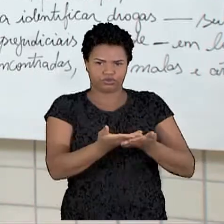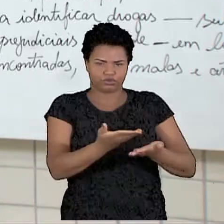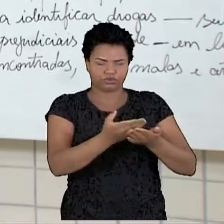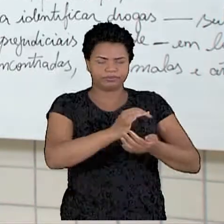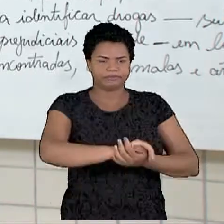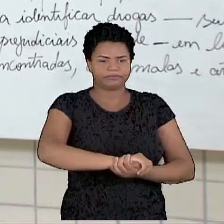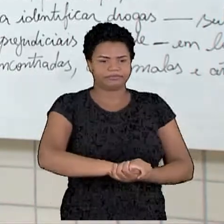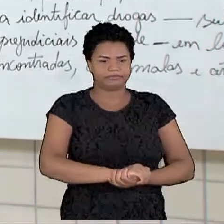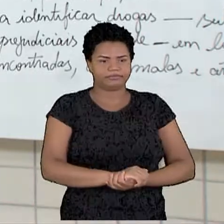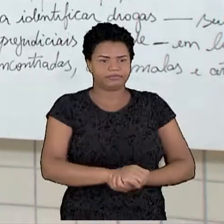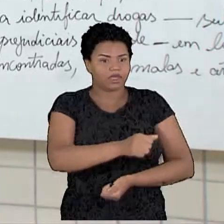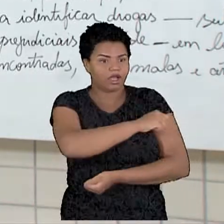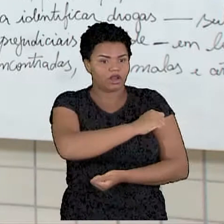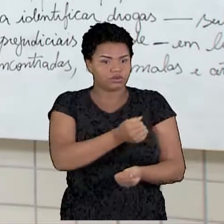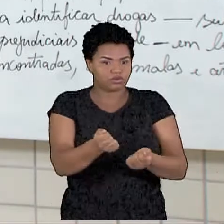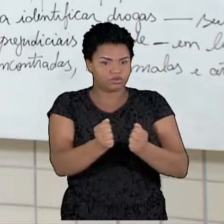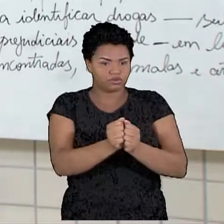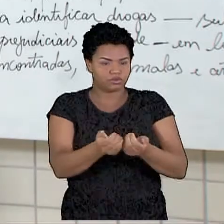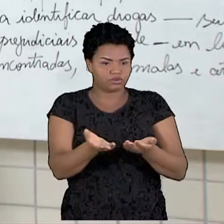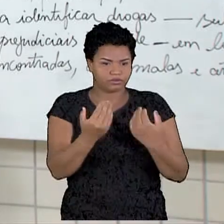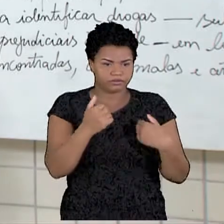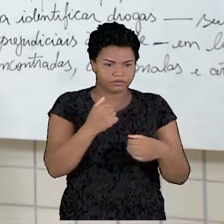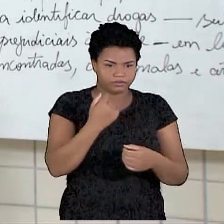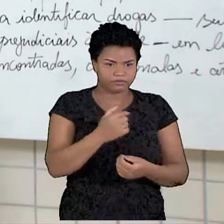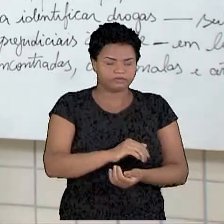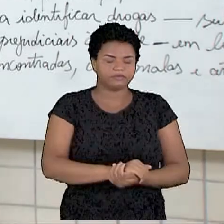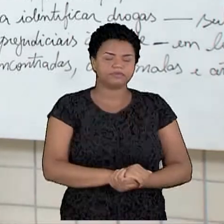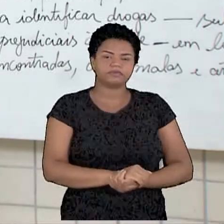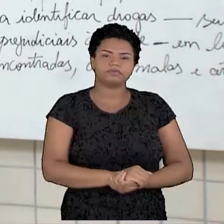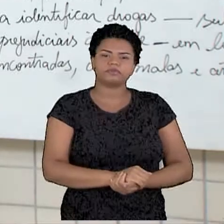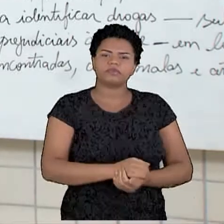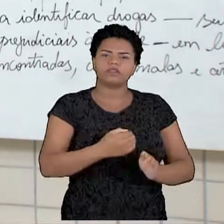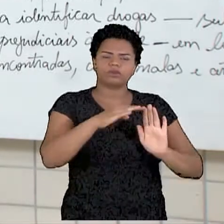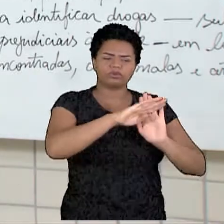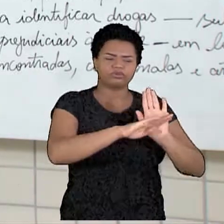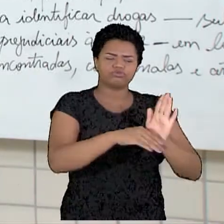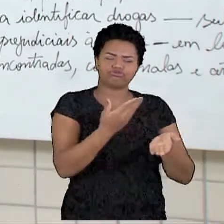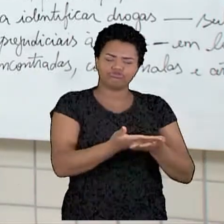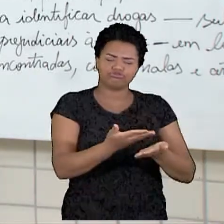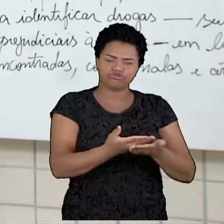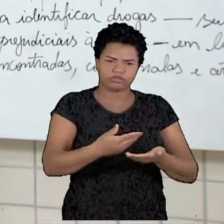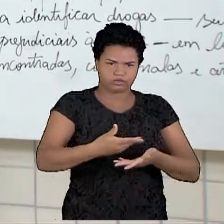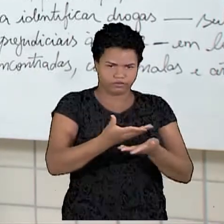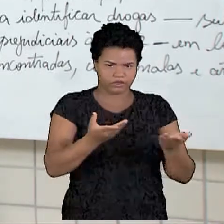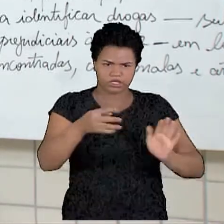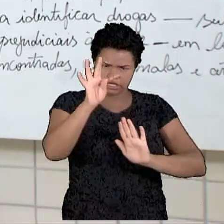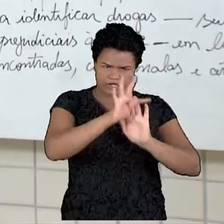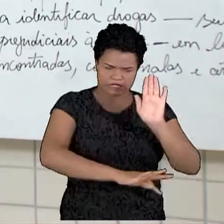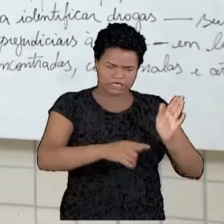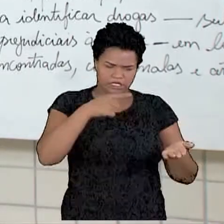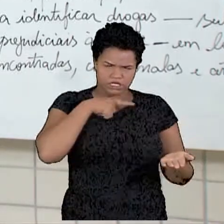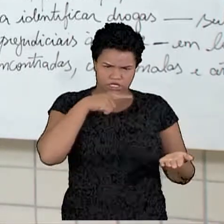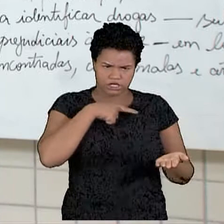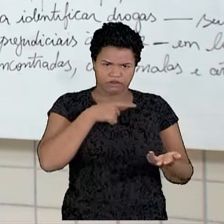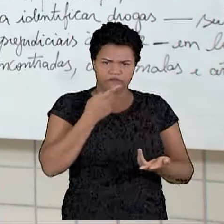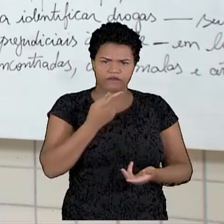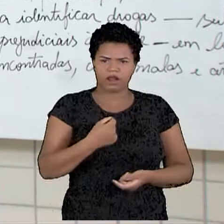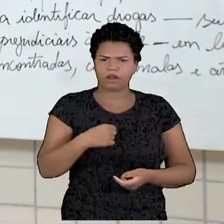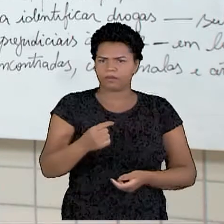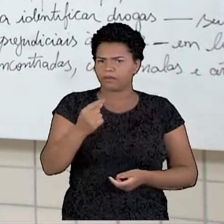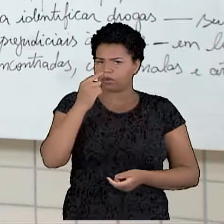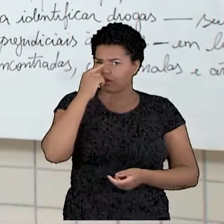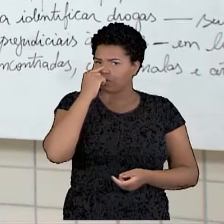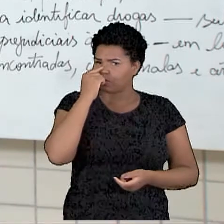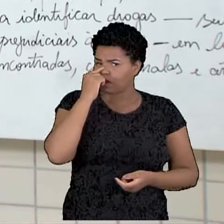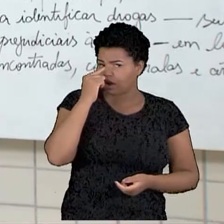seu, alunos, vamos aqui comigo, lá no roteiro de estudos de vocês tem um texto lá que fala por que o nariz do cão